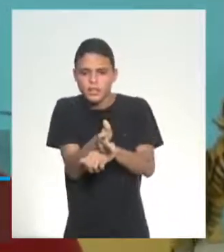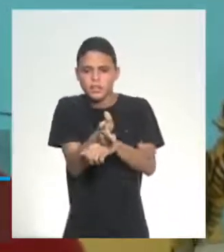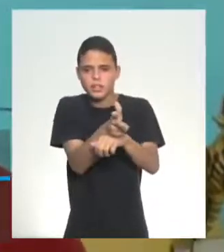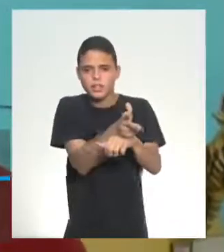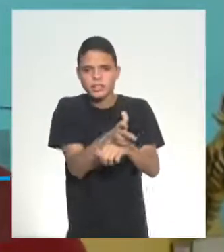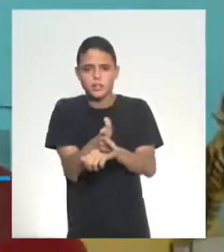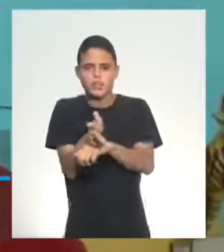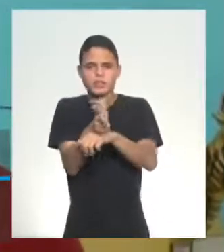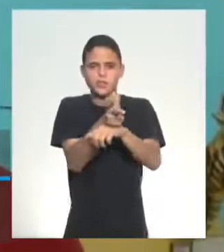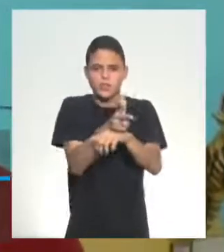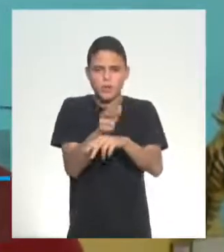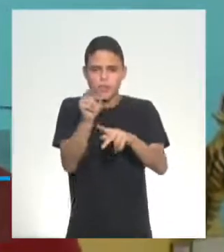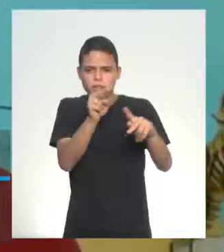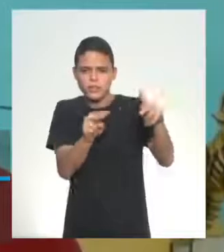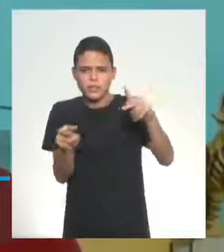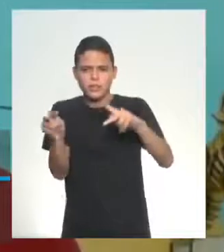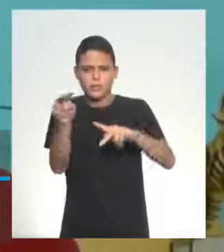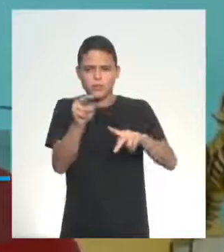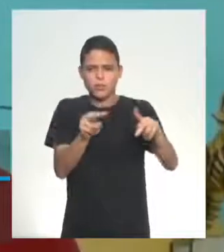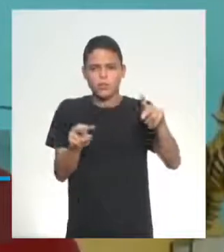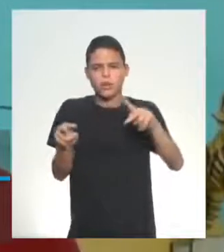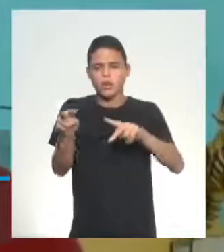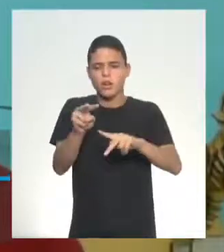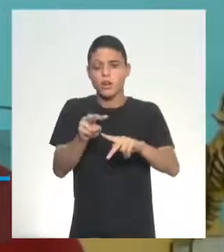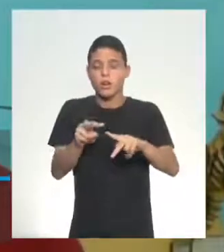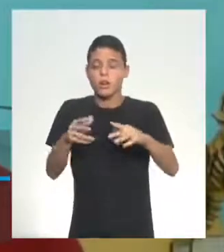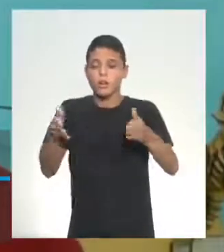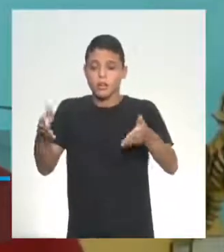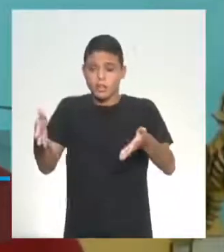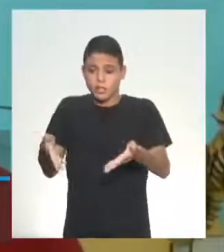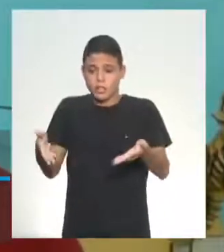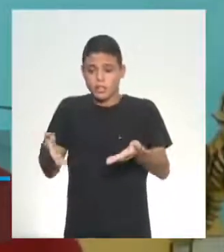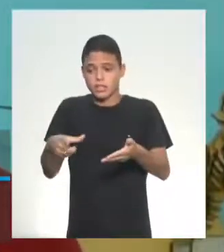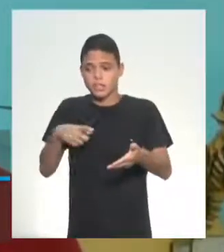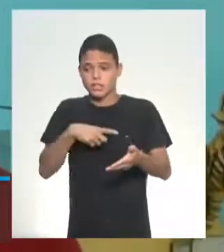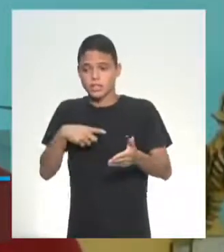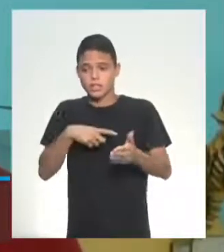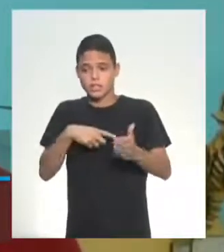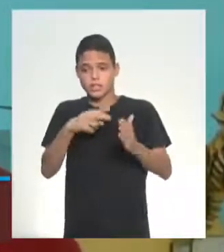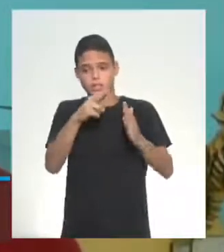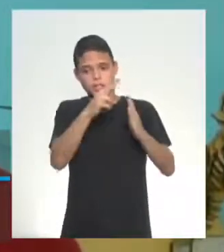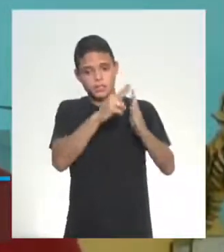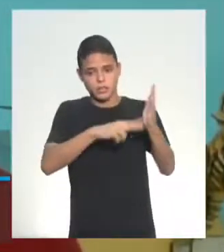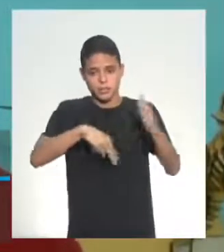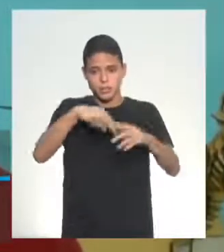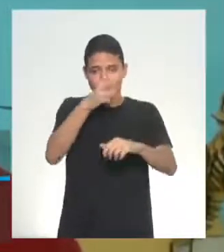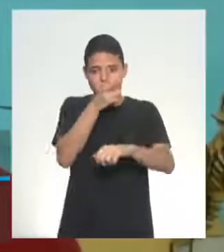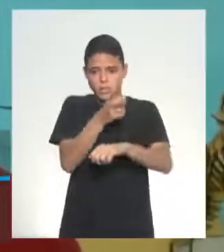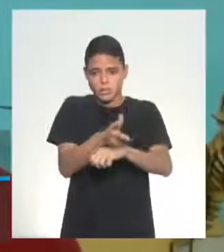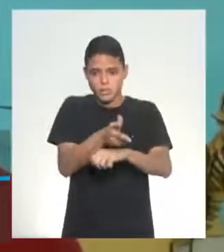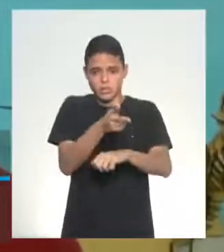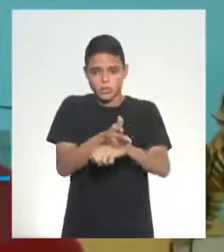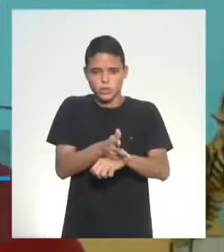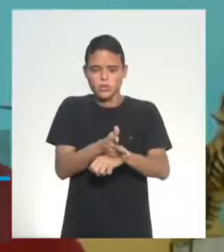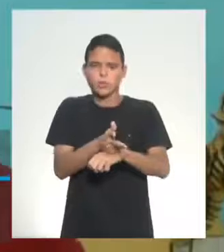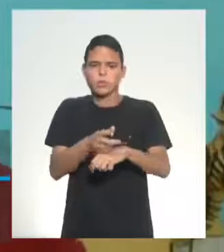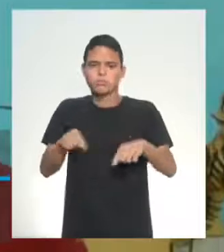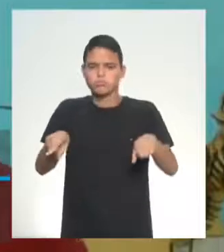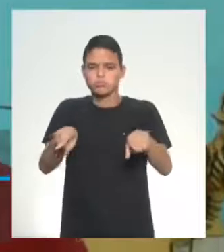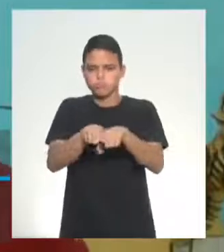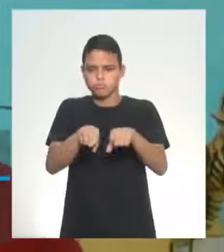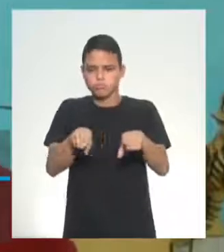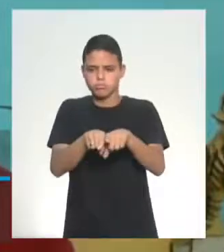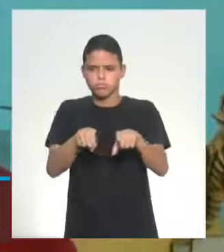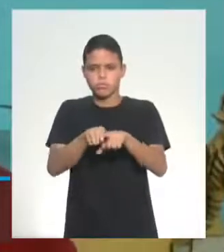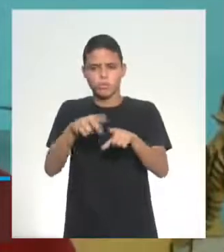audiovisuais. Esse espaço, ele atua em parceria com um espaço que a gente chama de cultura digital. No espaço de cultura digital, a gente